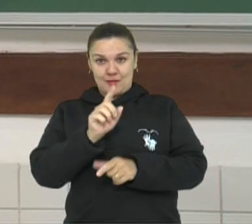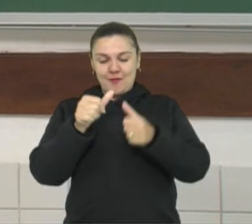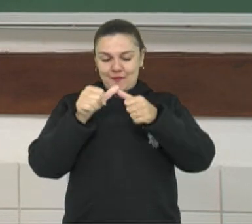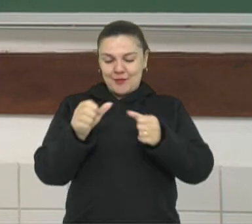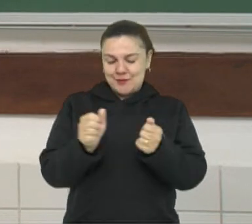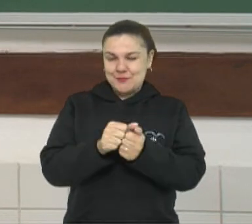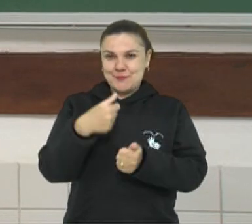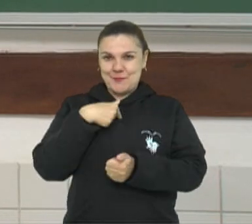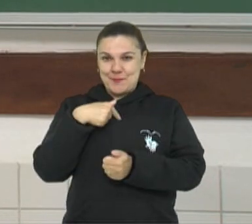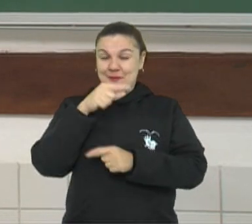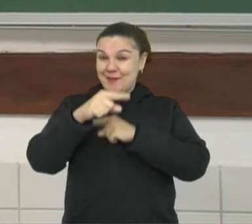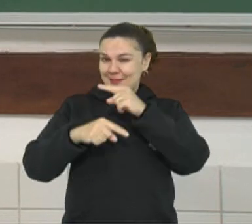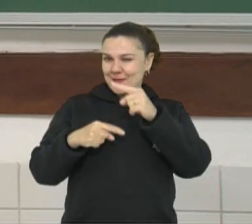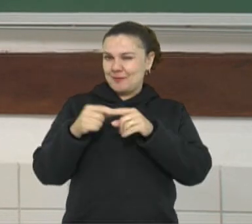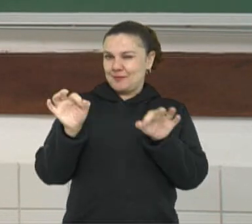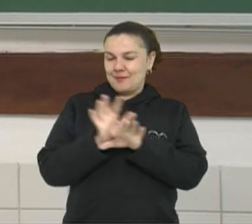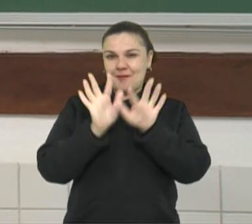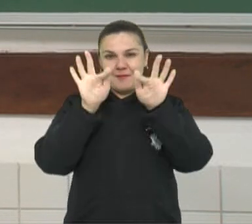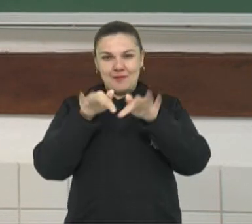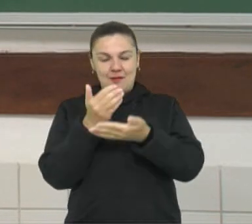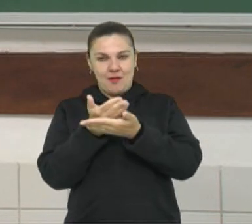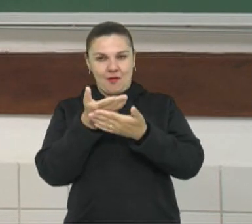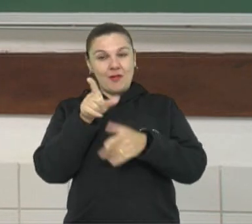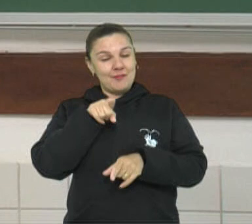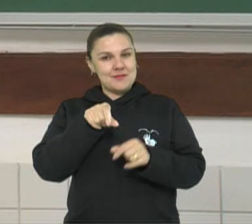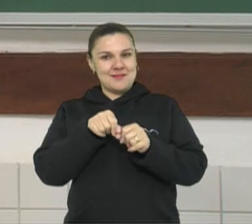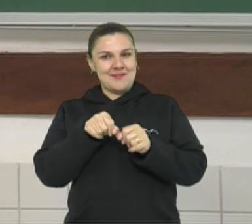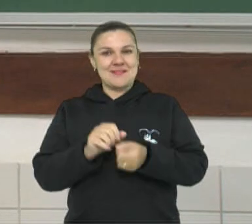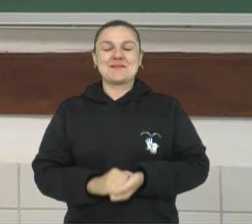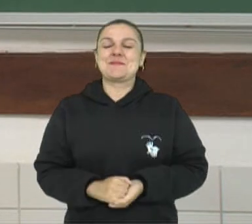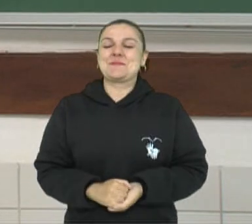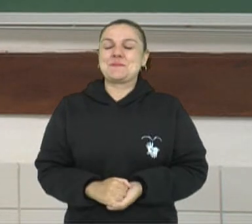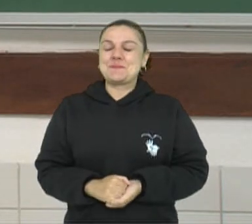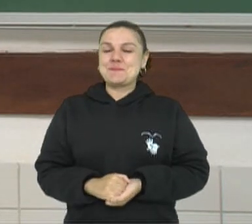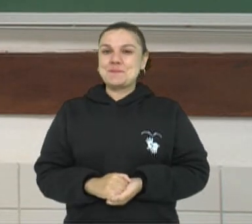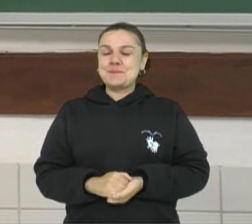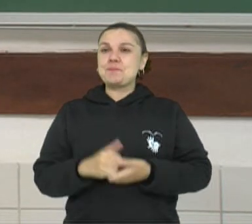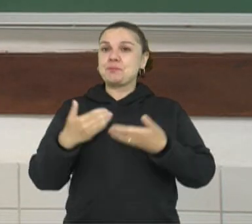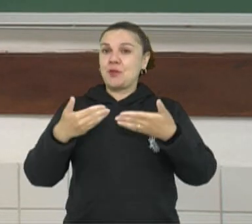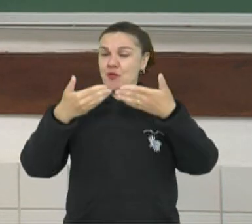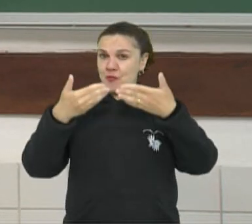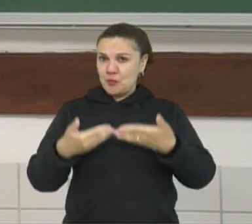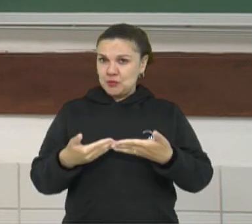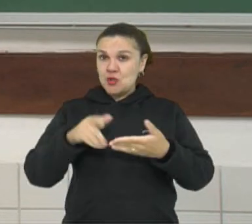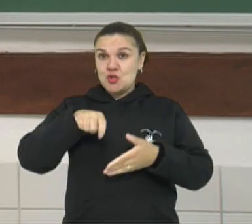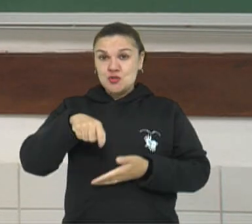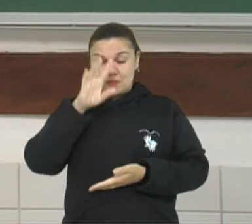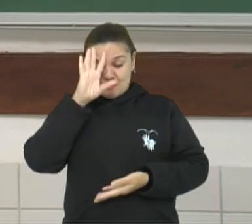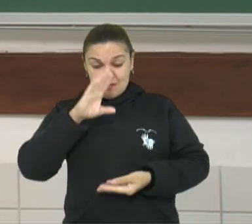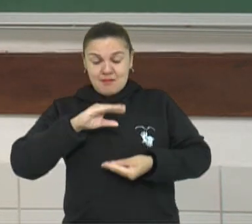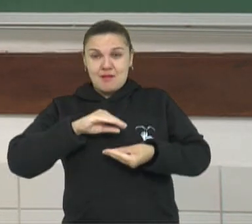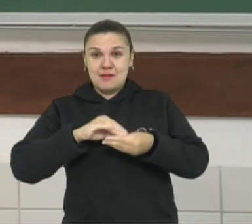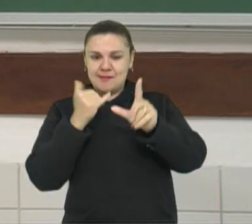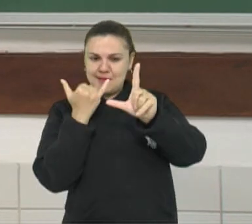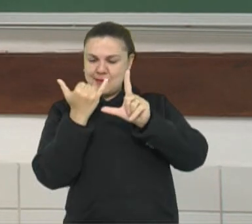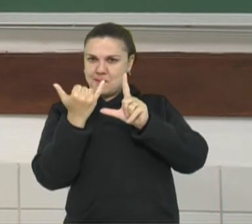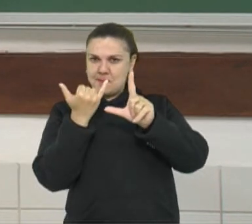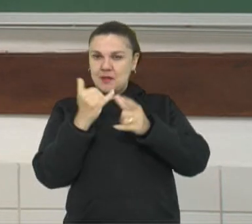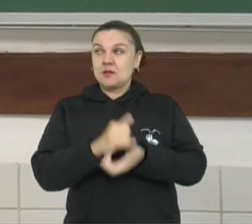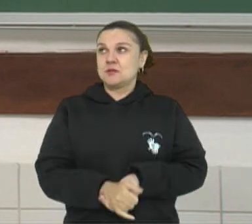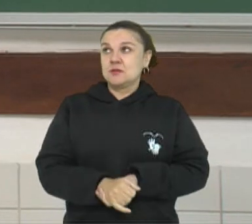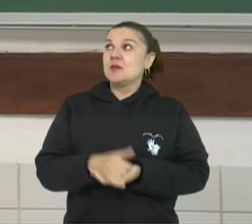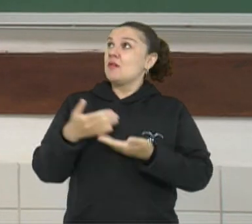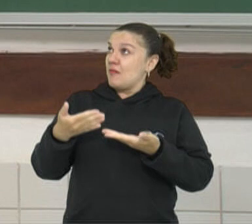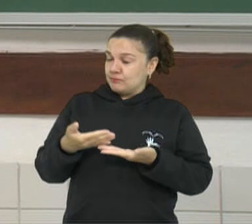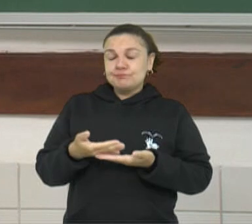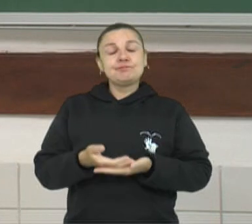aqui comigo e depois da aula você faz, tá bom? Bom, falando ainda de leitura de imagens, é como se nós lêssemos